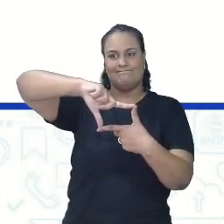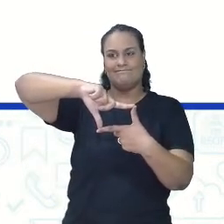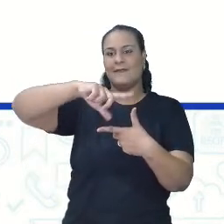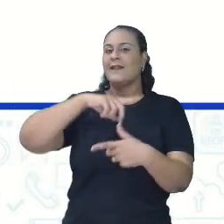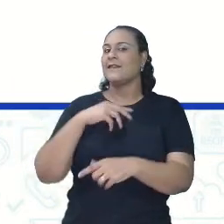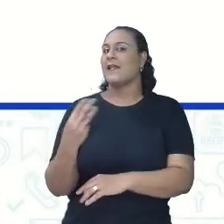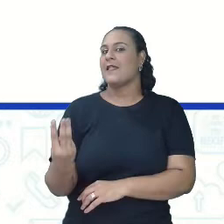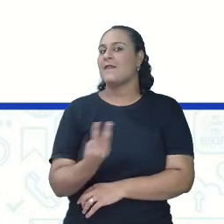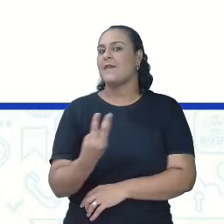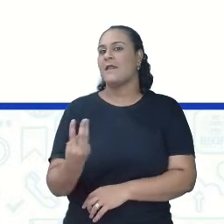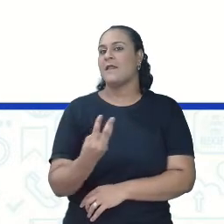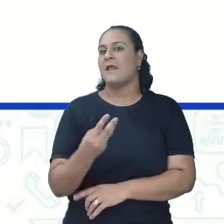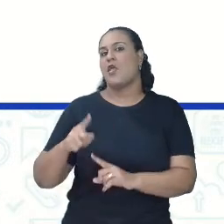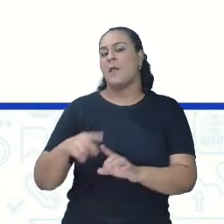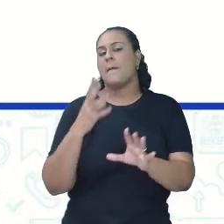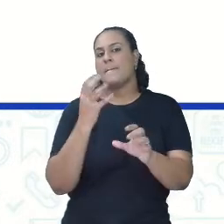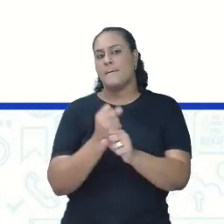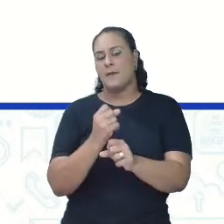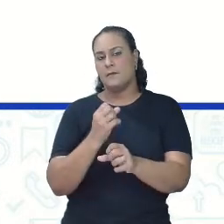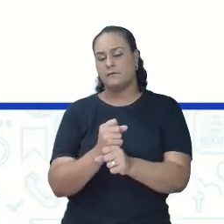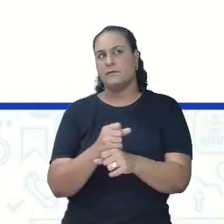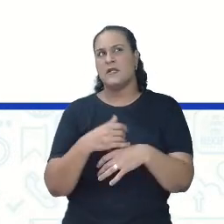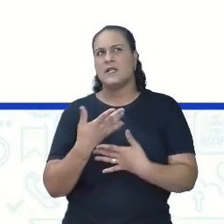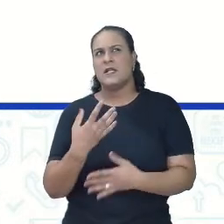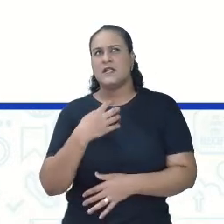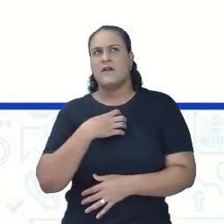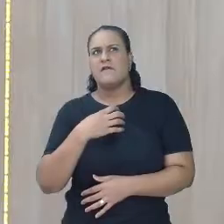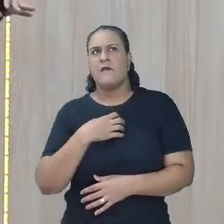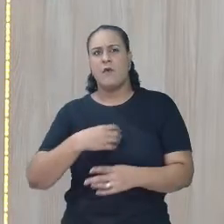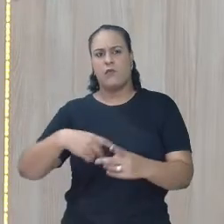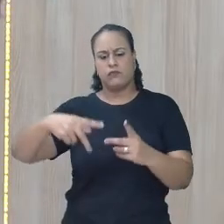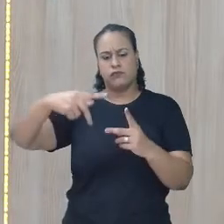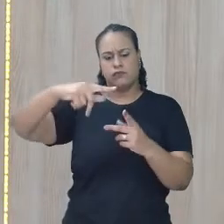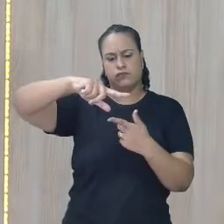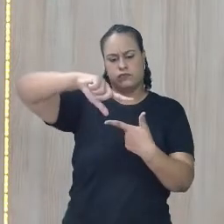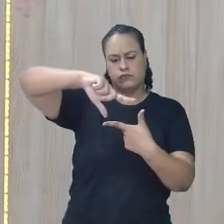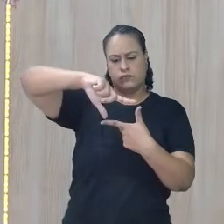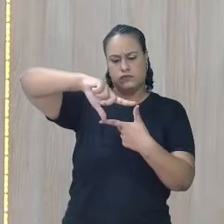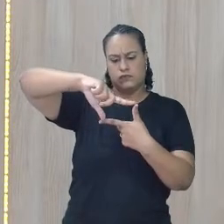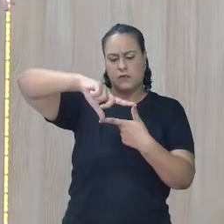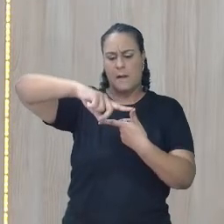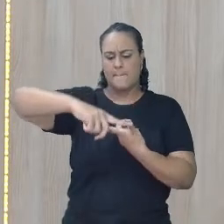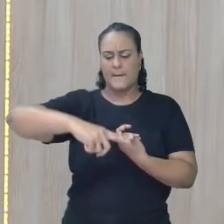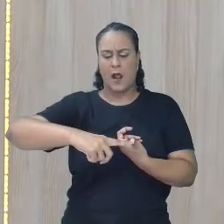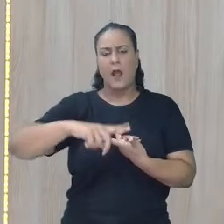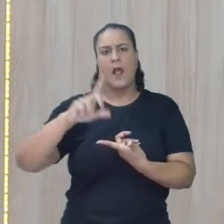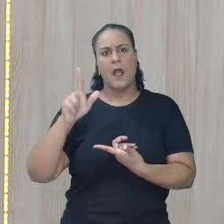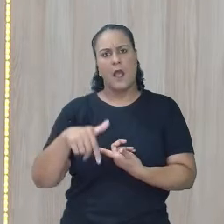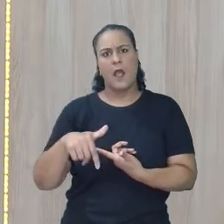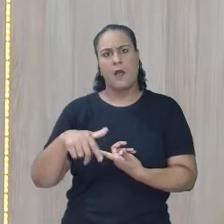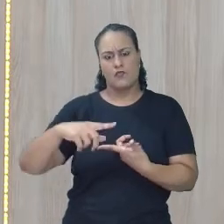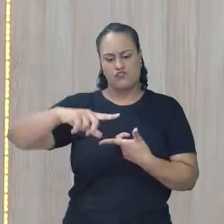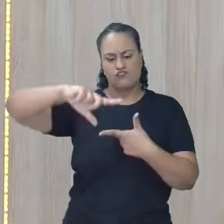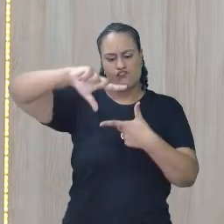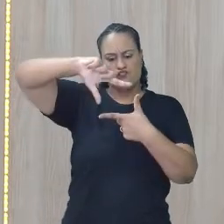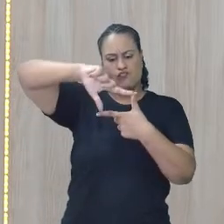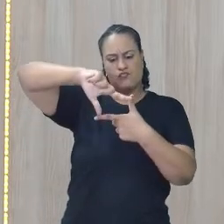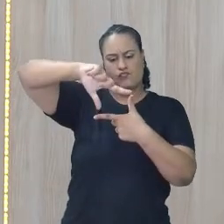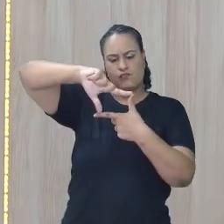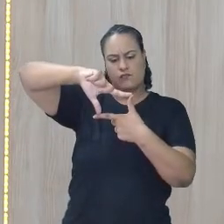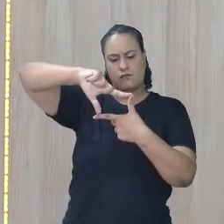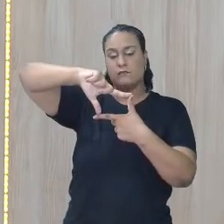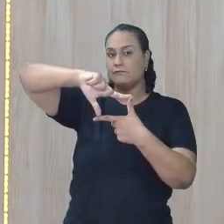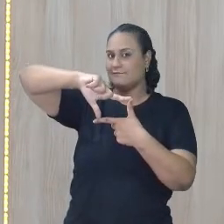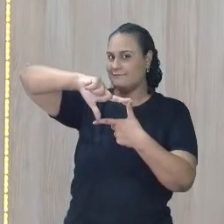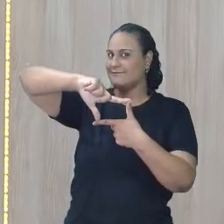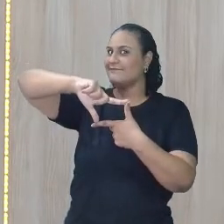3 dimensões agora. Se a gente fala de uma forma plana, a gente falou que era um retângulo. Se eu estou dizendo que é um bloco retangular,